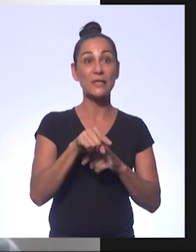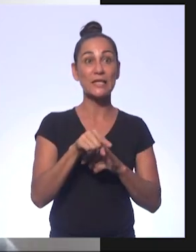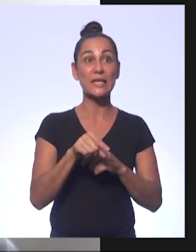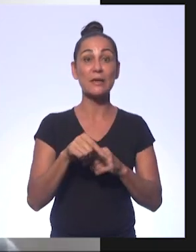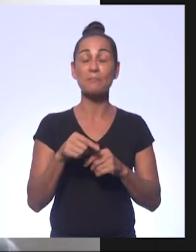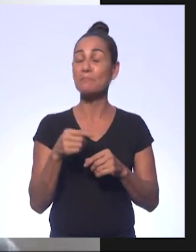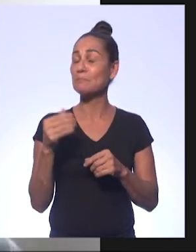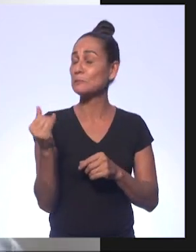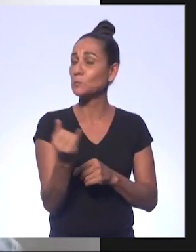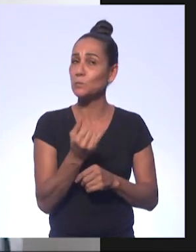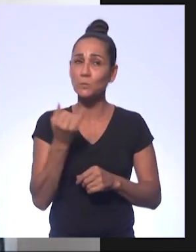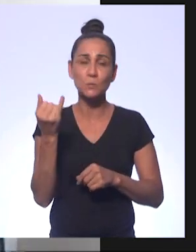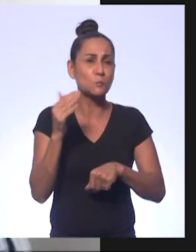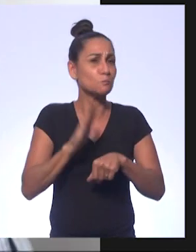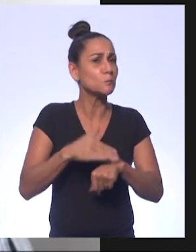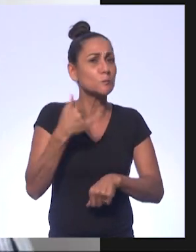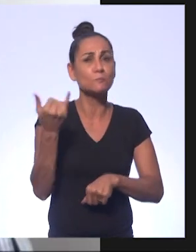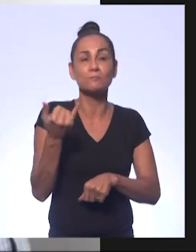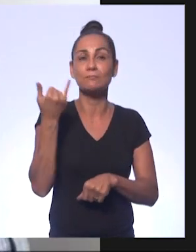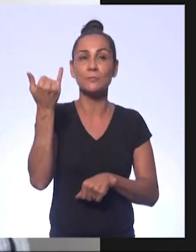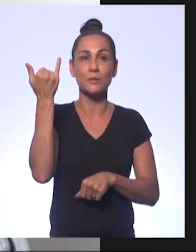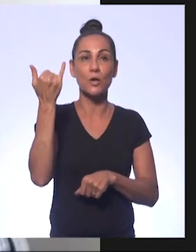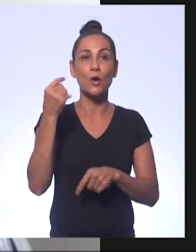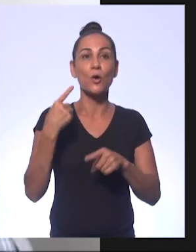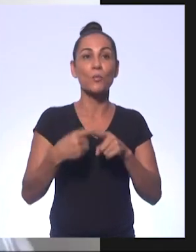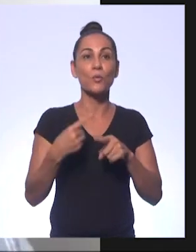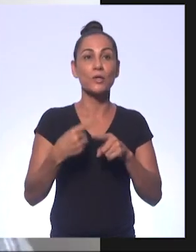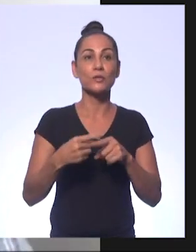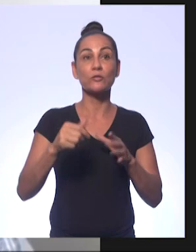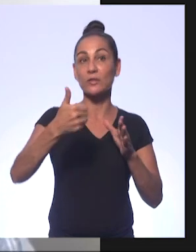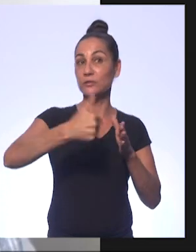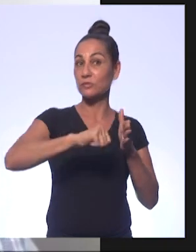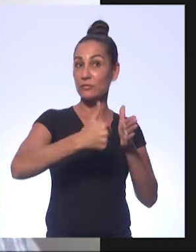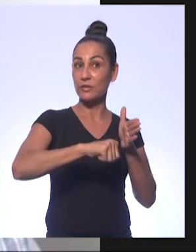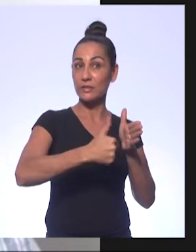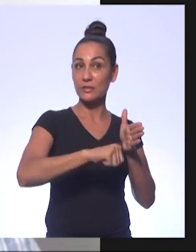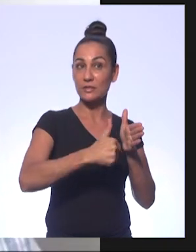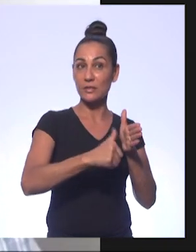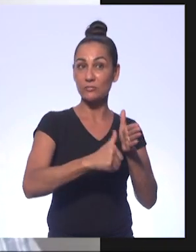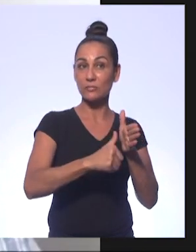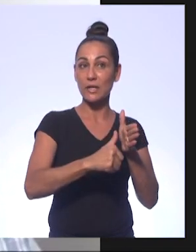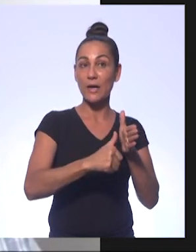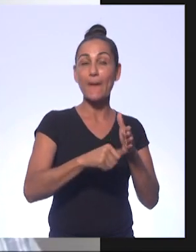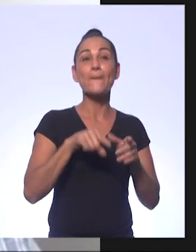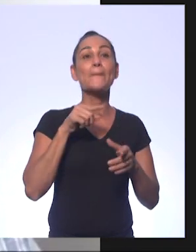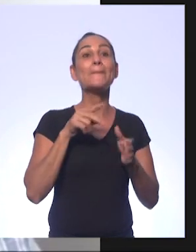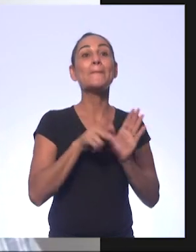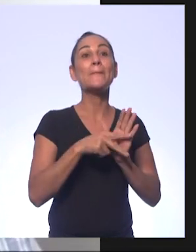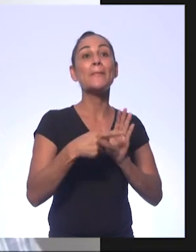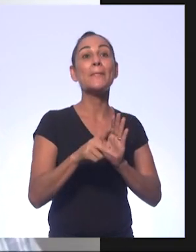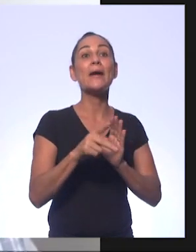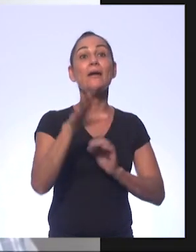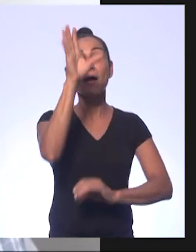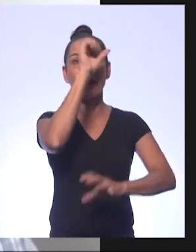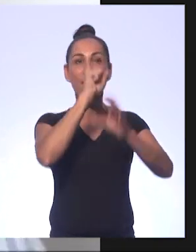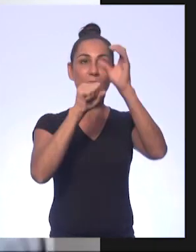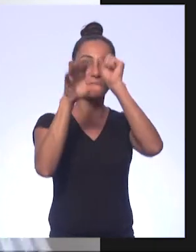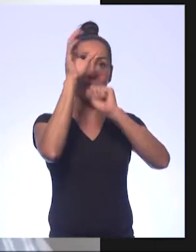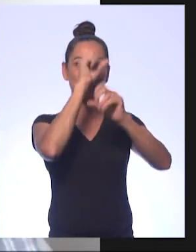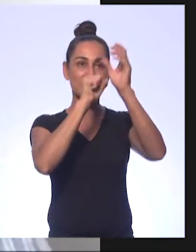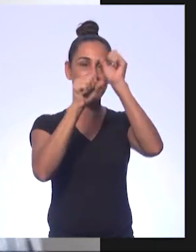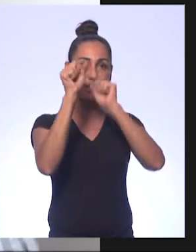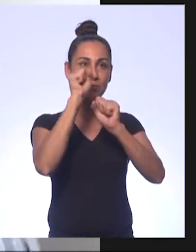absolutamente fundamental, porque eu estou falando de avaliação para a aprendizagem. Muita gente